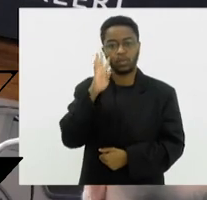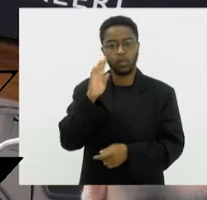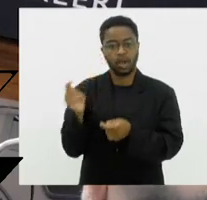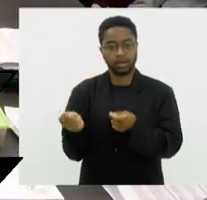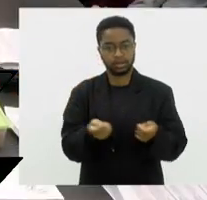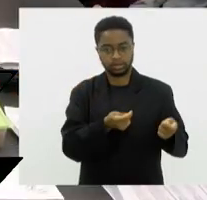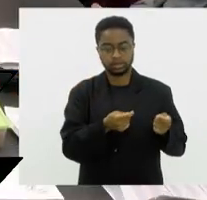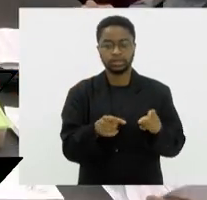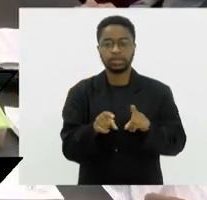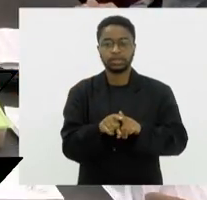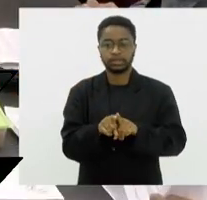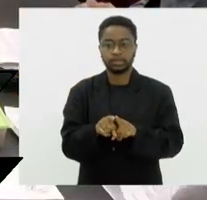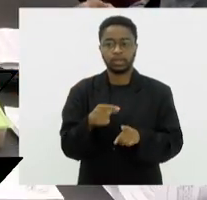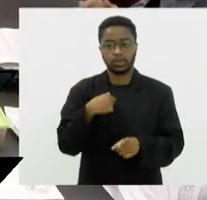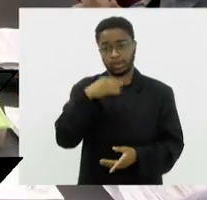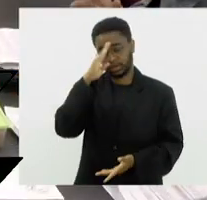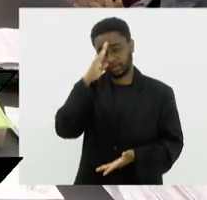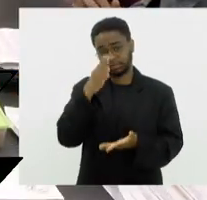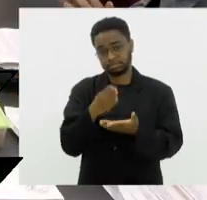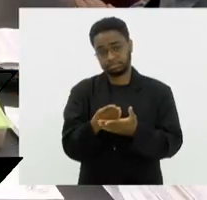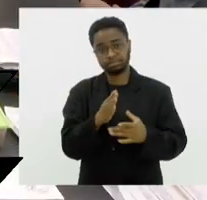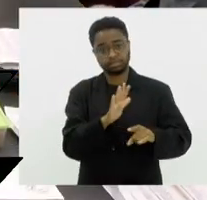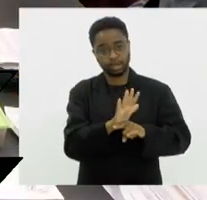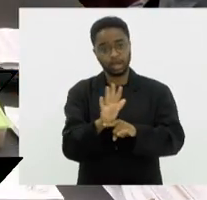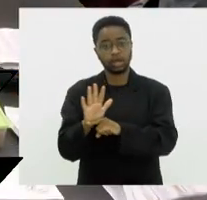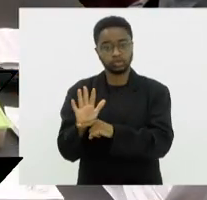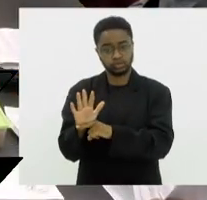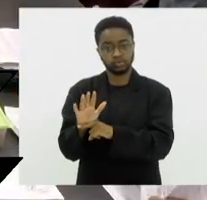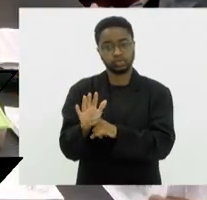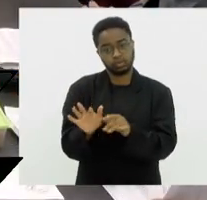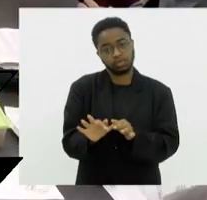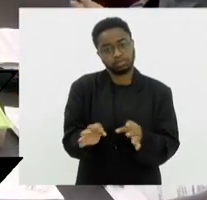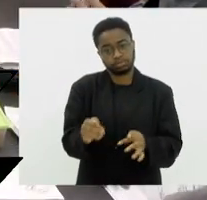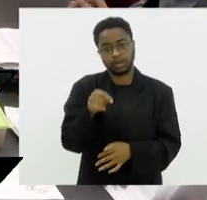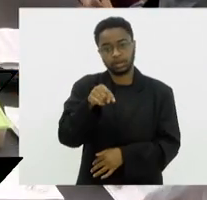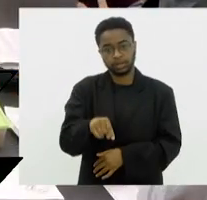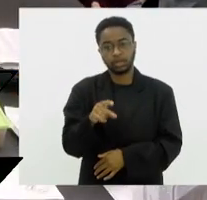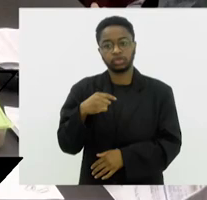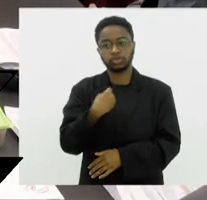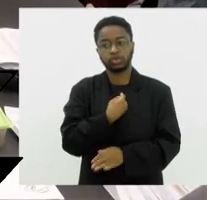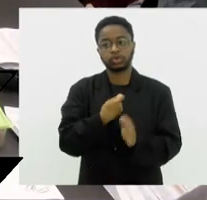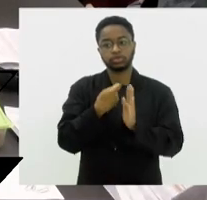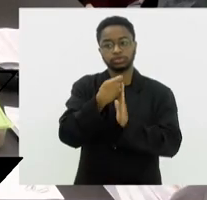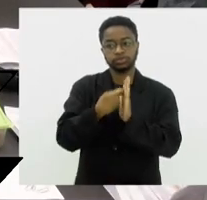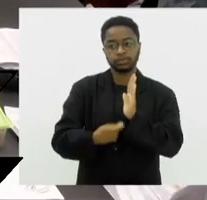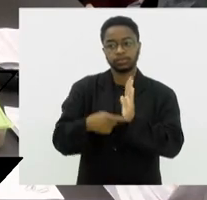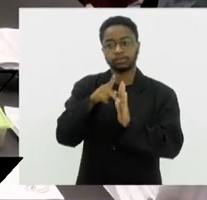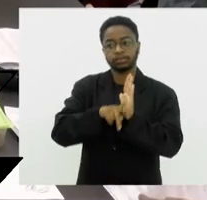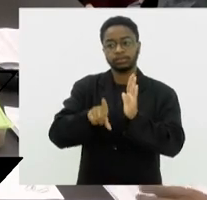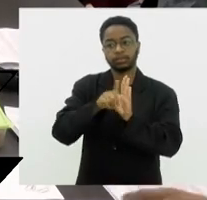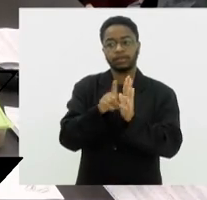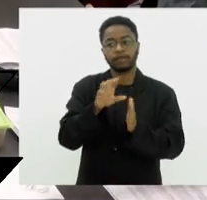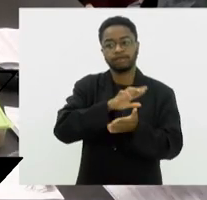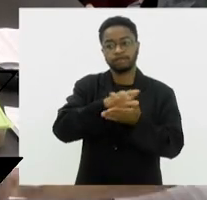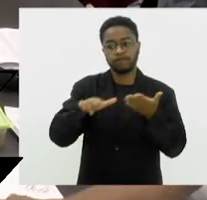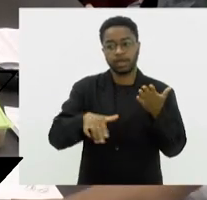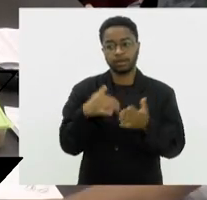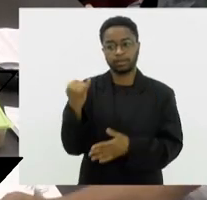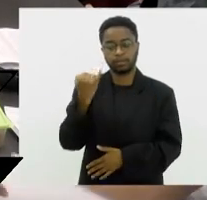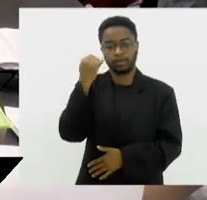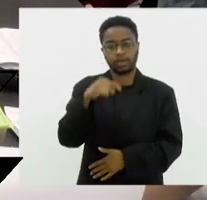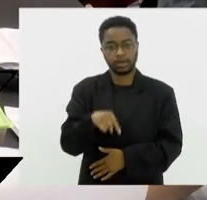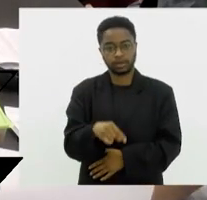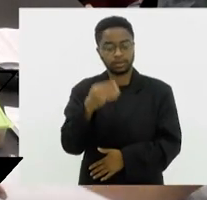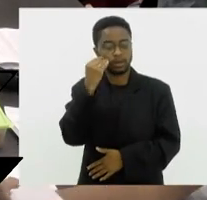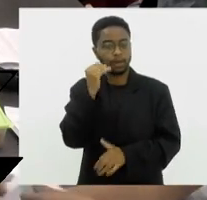quarta-feira. Penso ter dado minha humilde contribuição. Relatamos aqui dezenas de PLs, né? Muito importante para mudar